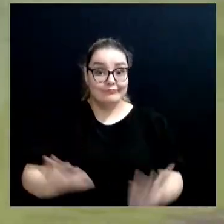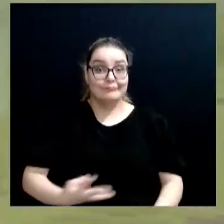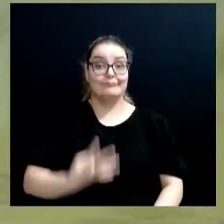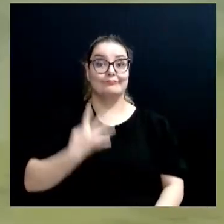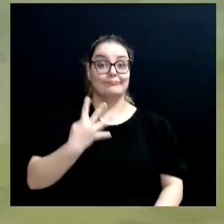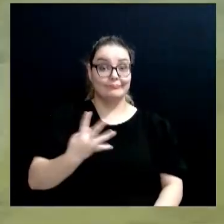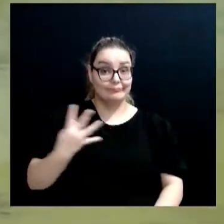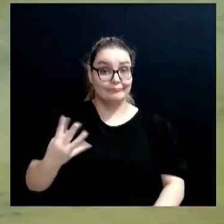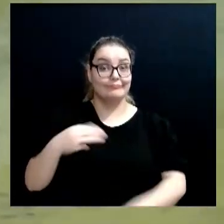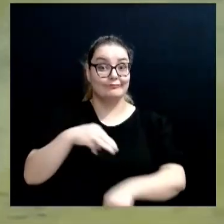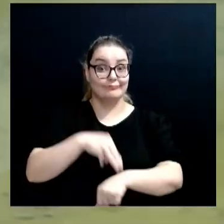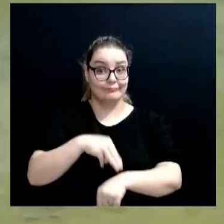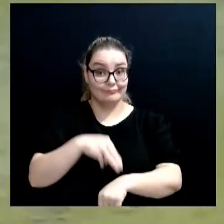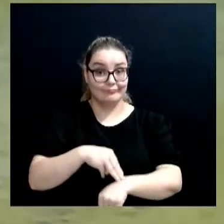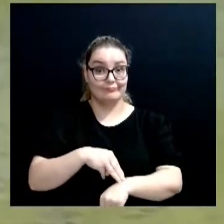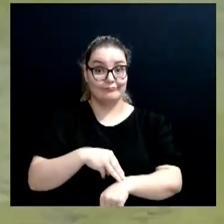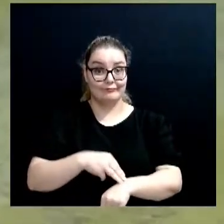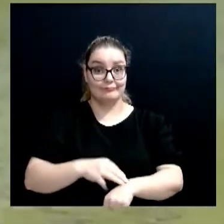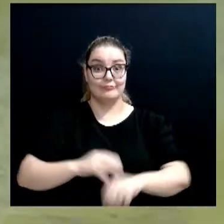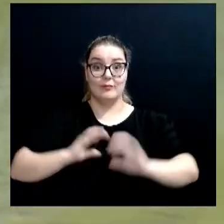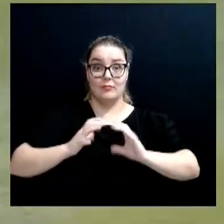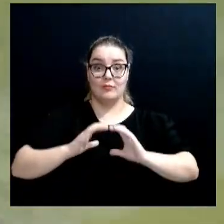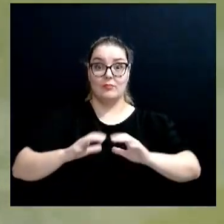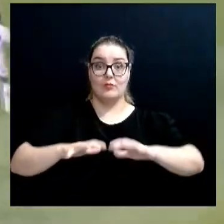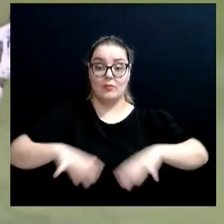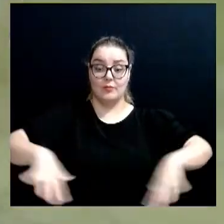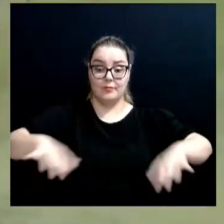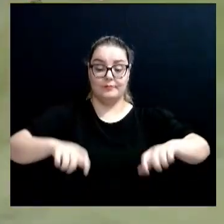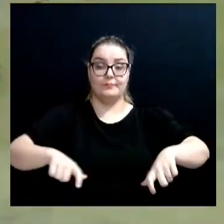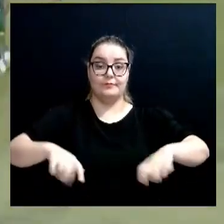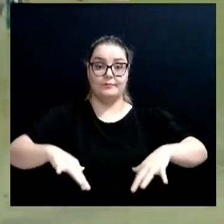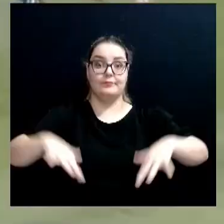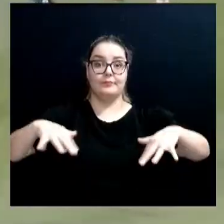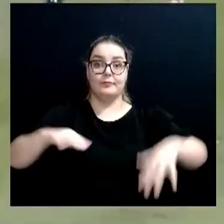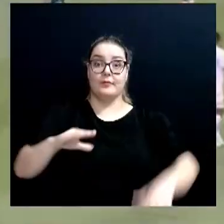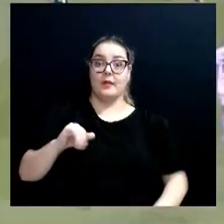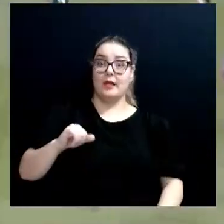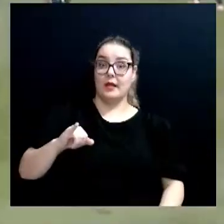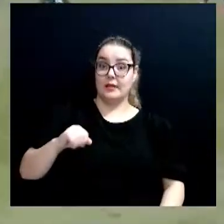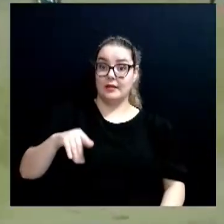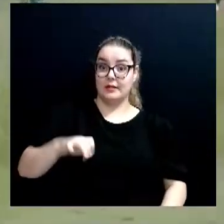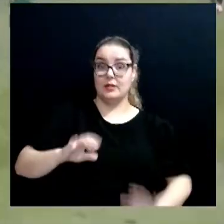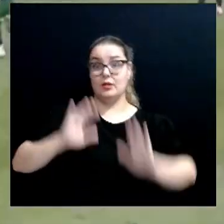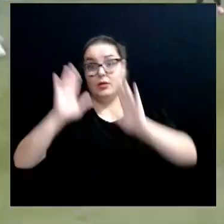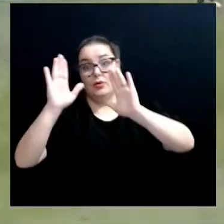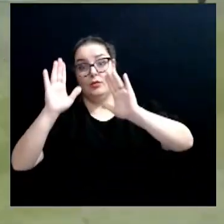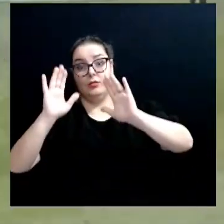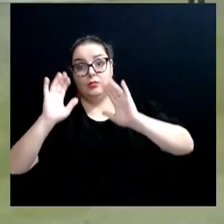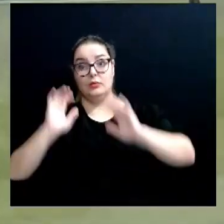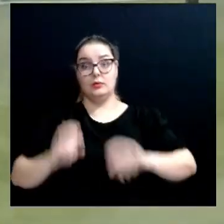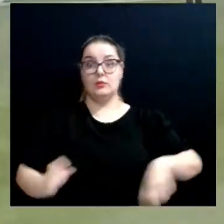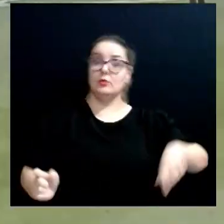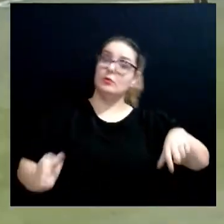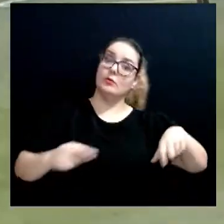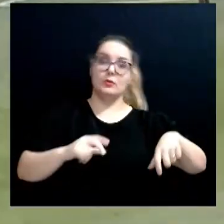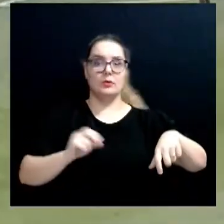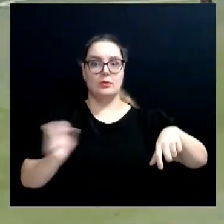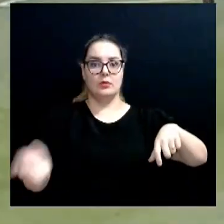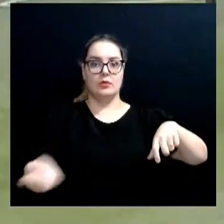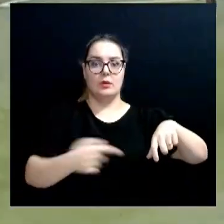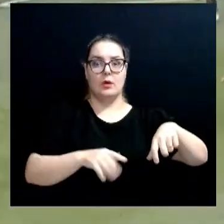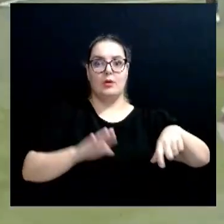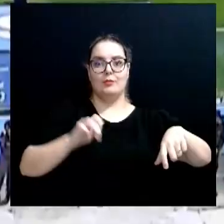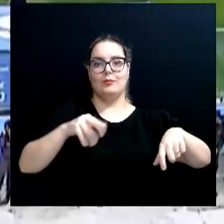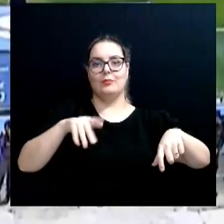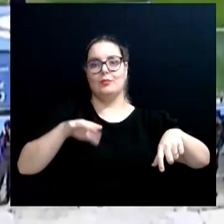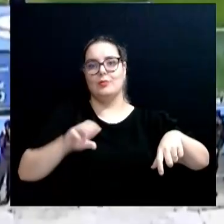minutos, bola na área do Guarani, Kaique França espalmou o cabeceio e no rebote Bruno Bispo